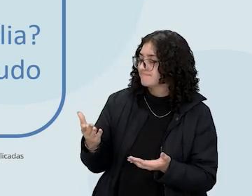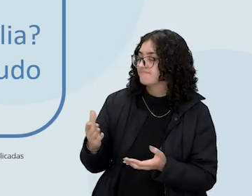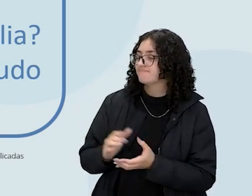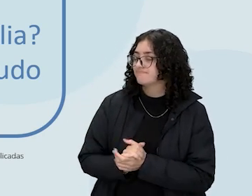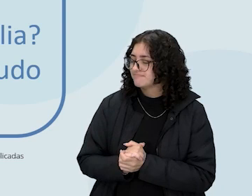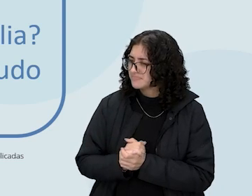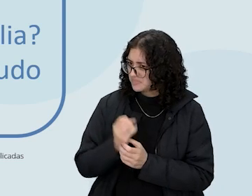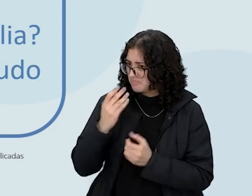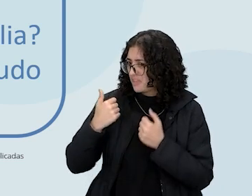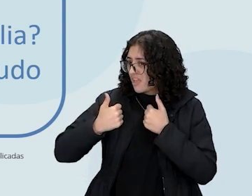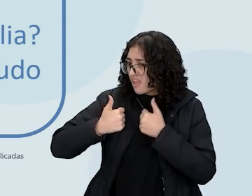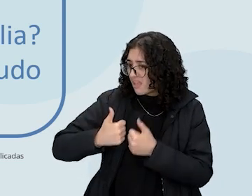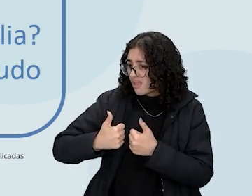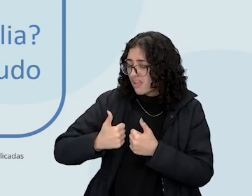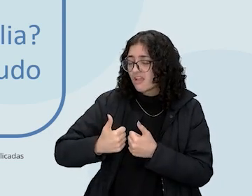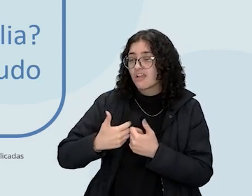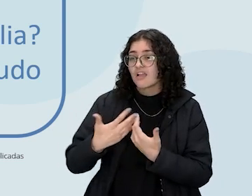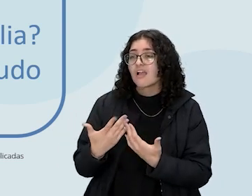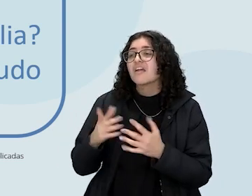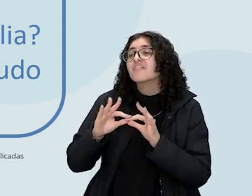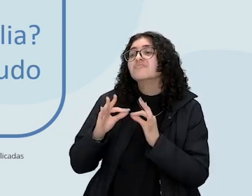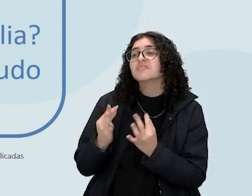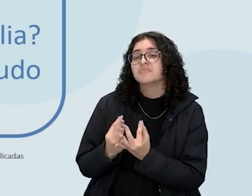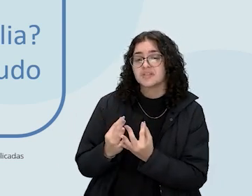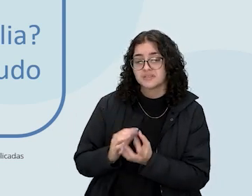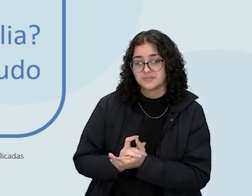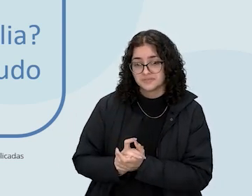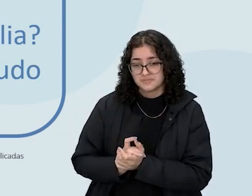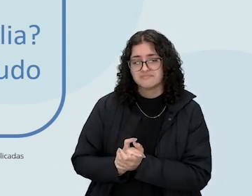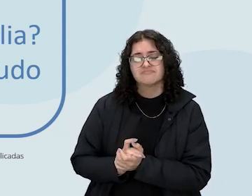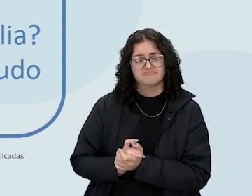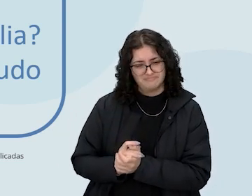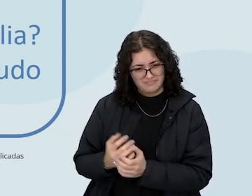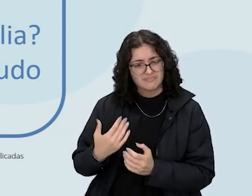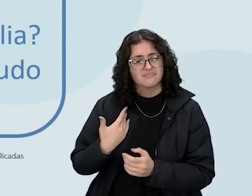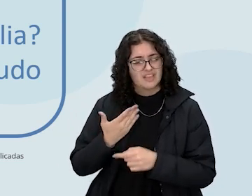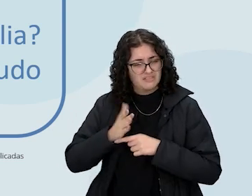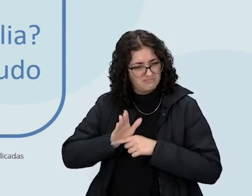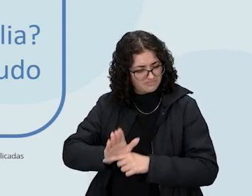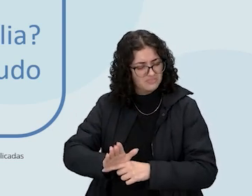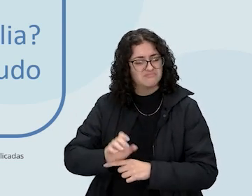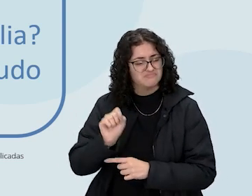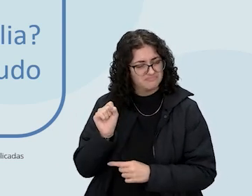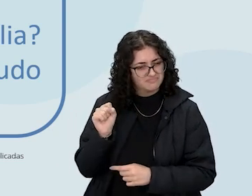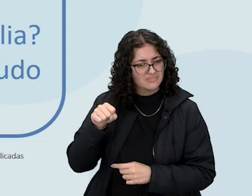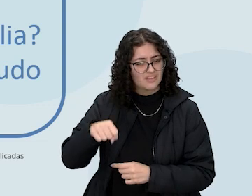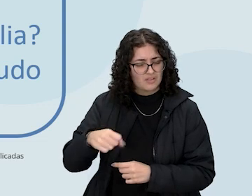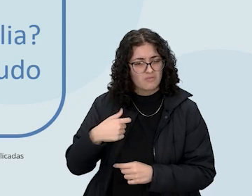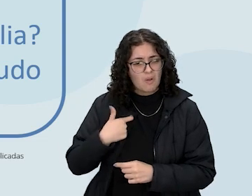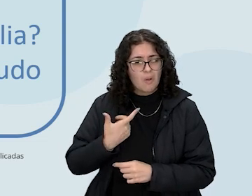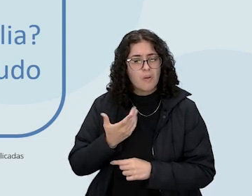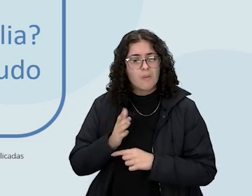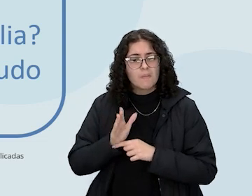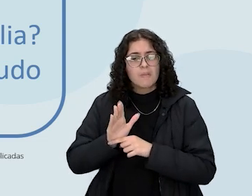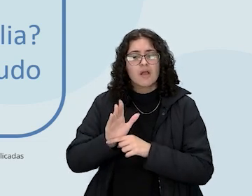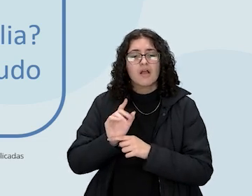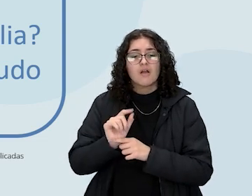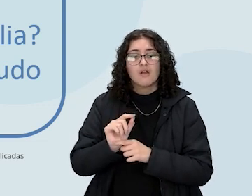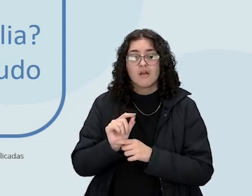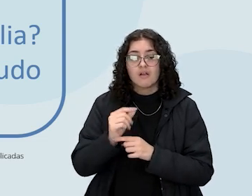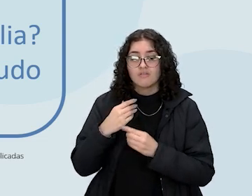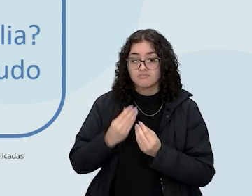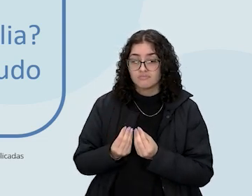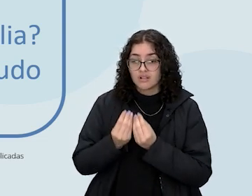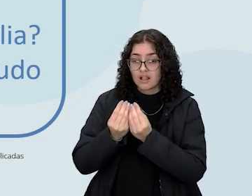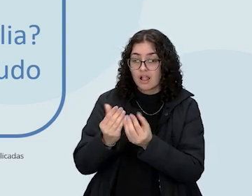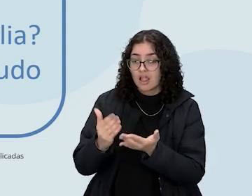Tudo bem? E a família? Claro! Vou te emprestar um livro que